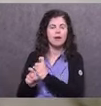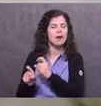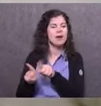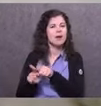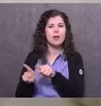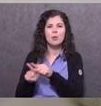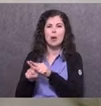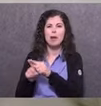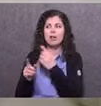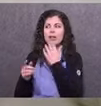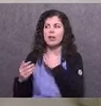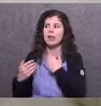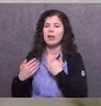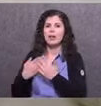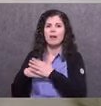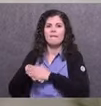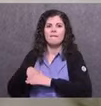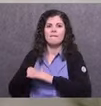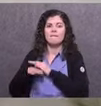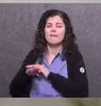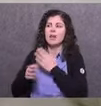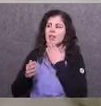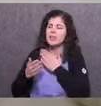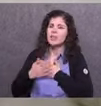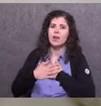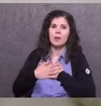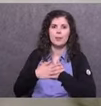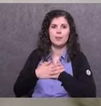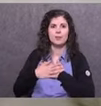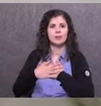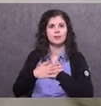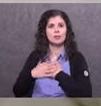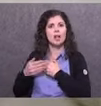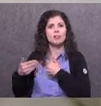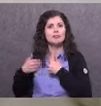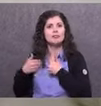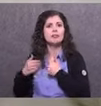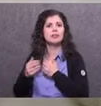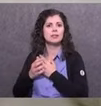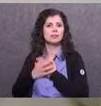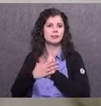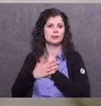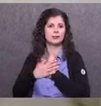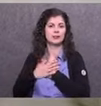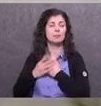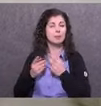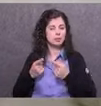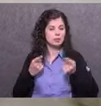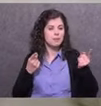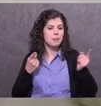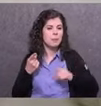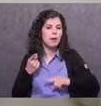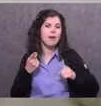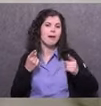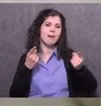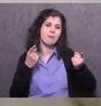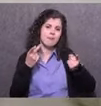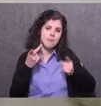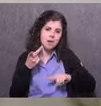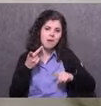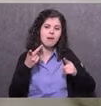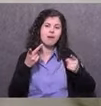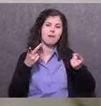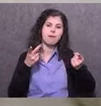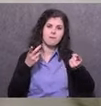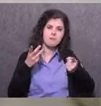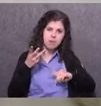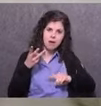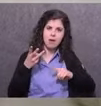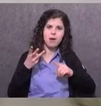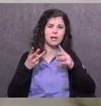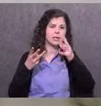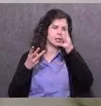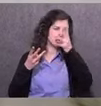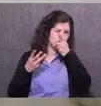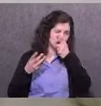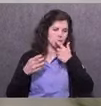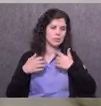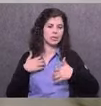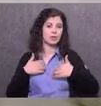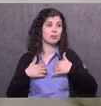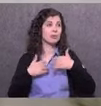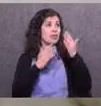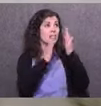conforto e consolação. E por 3 vezes partilha esta tristeza e esta agonia com o